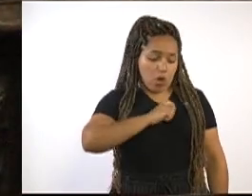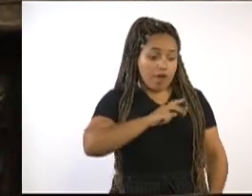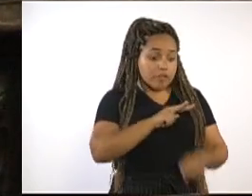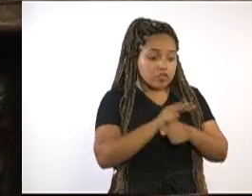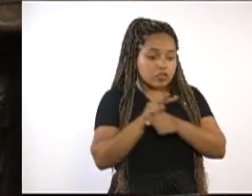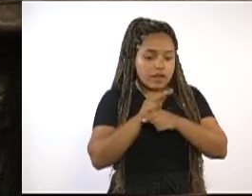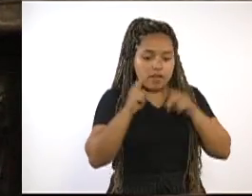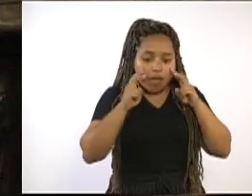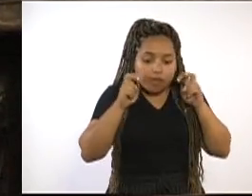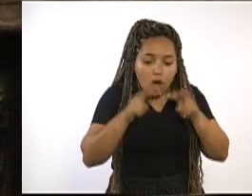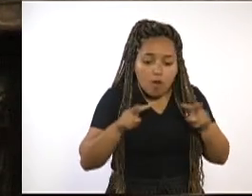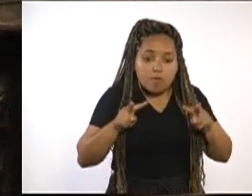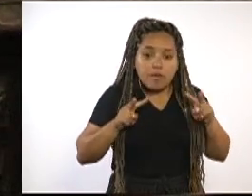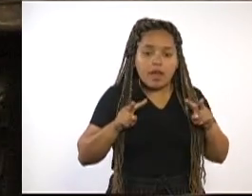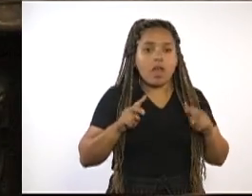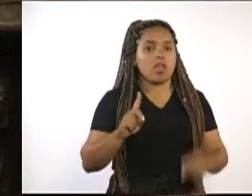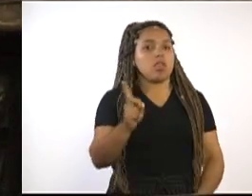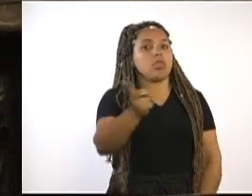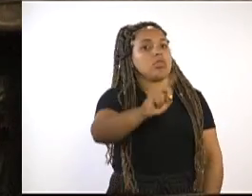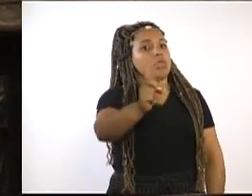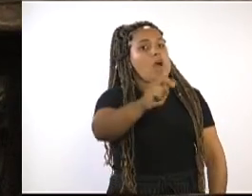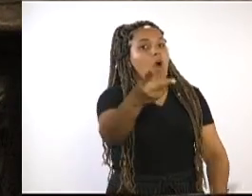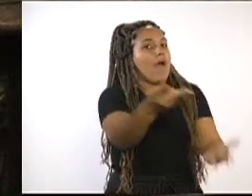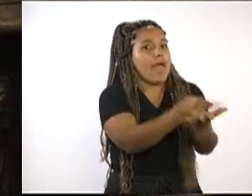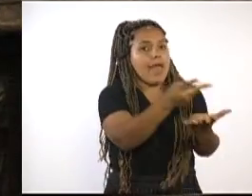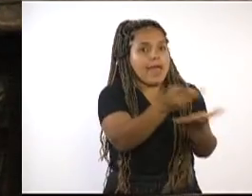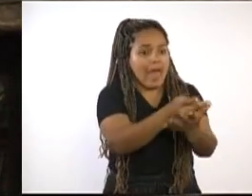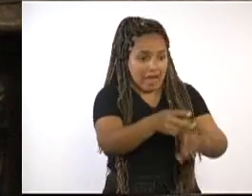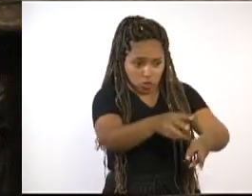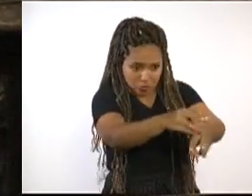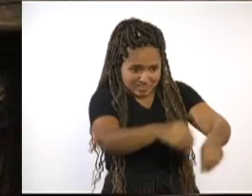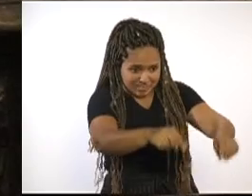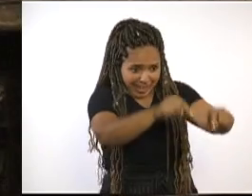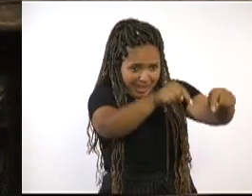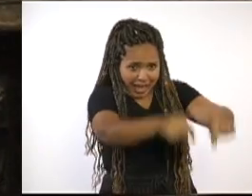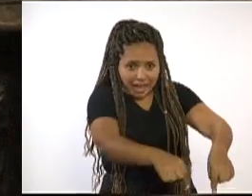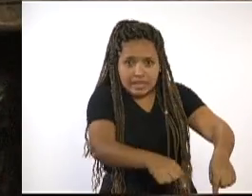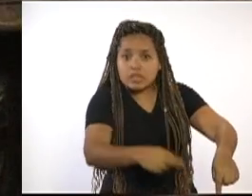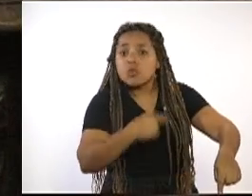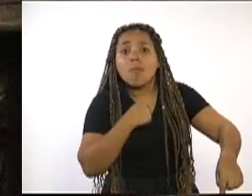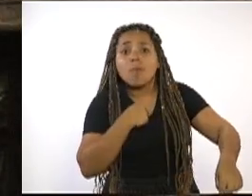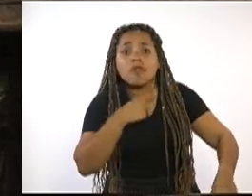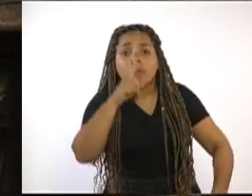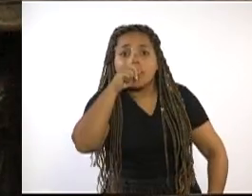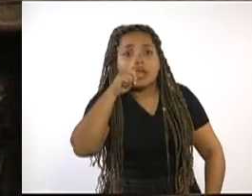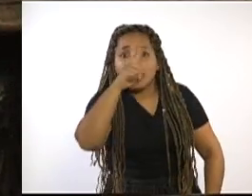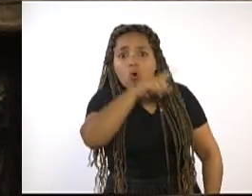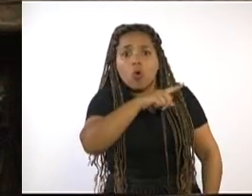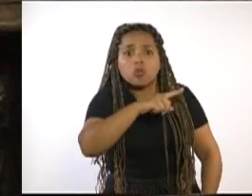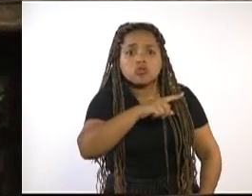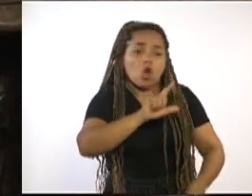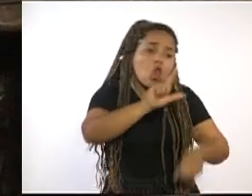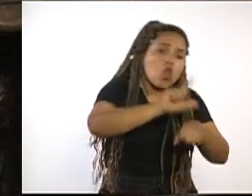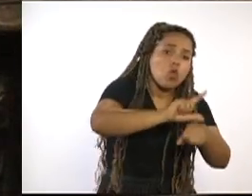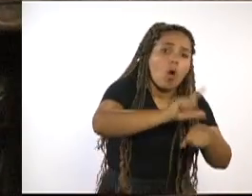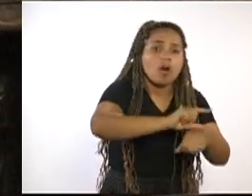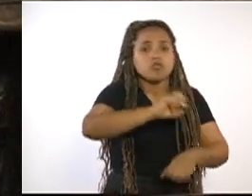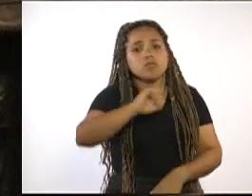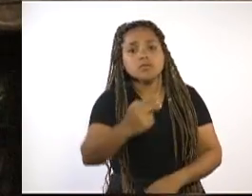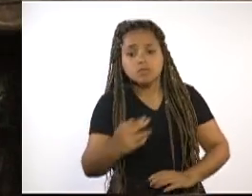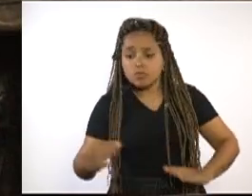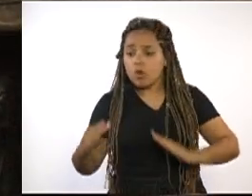batendo no nosso portão e dizendo: você não pode construir esta casa, esta loja, esta escola